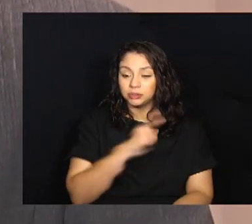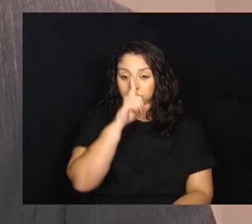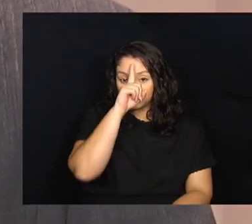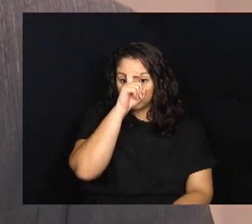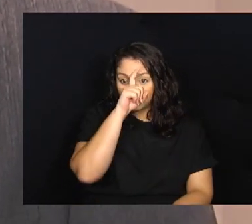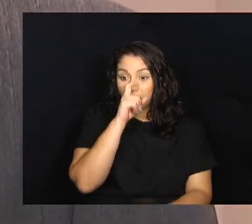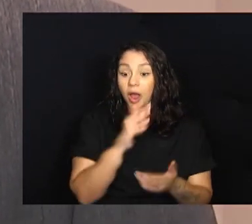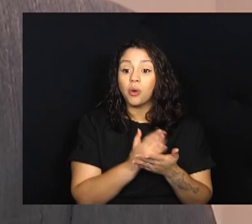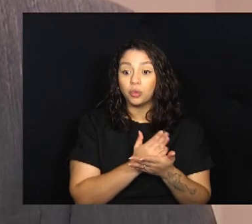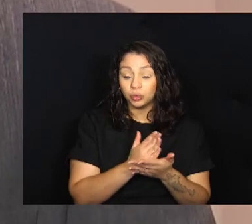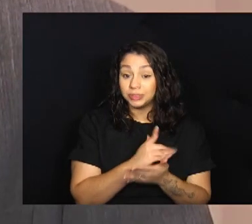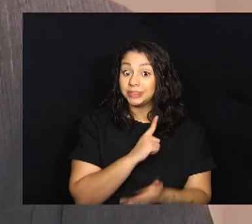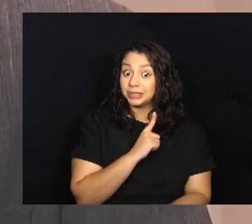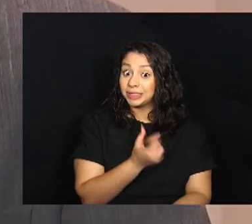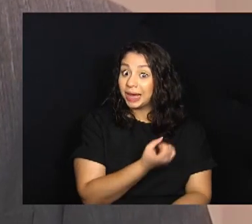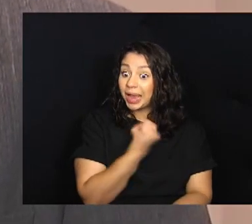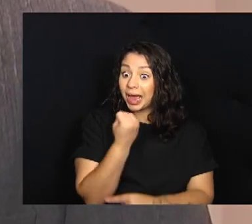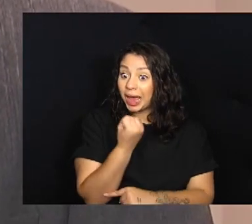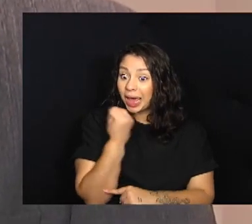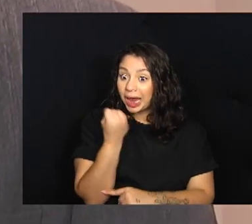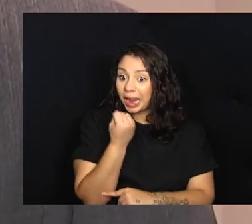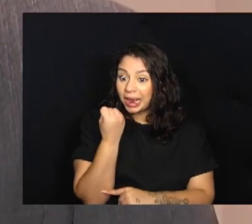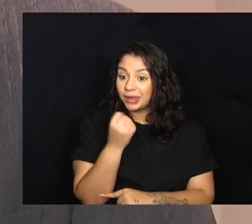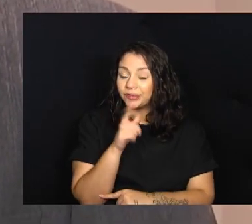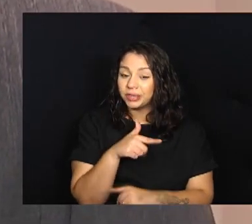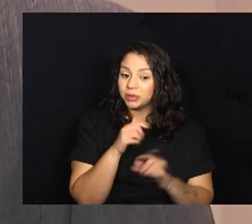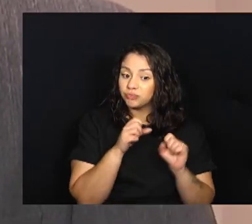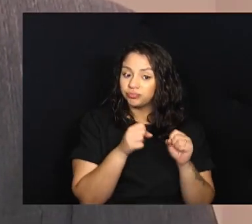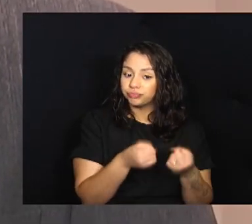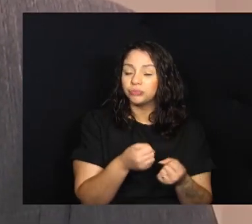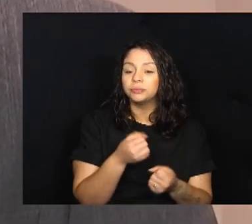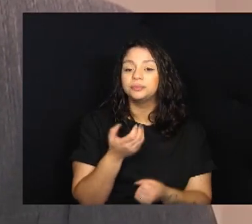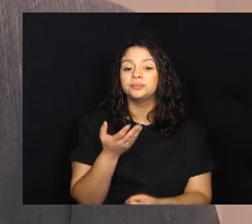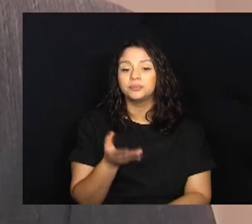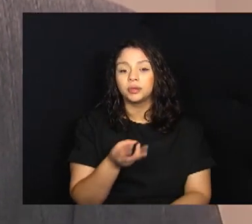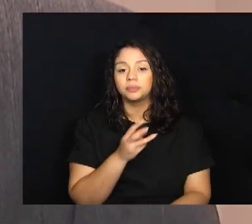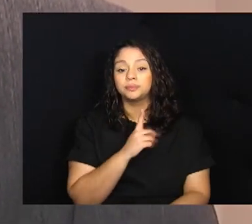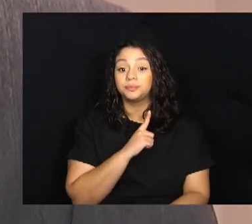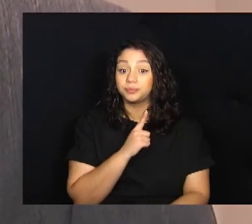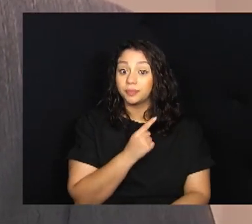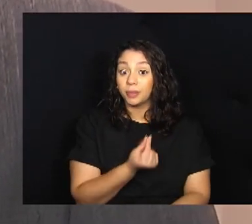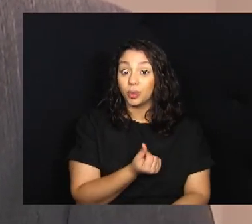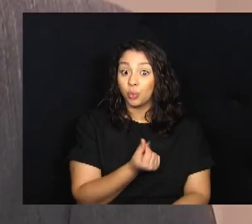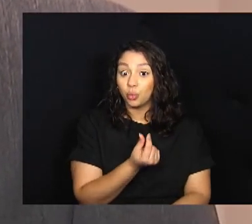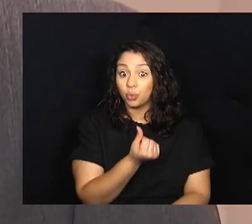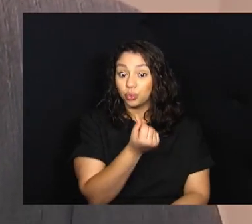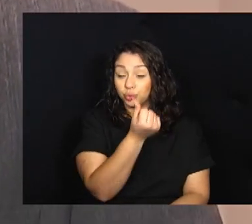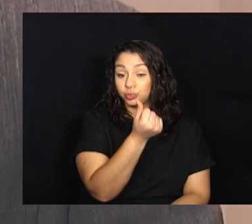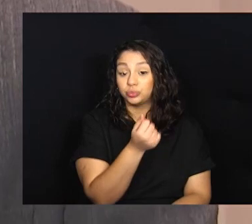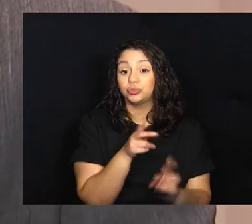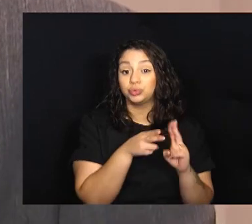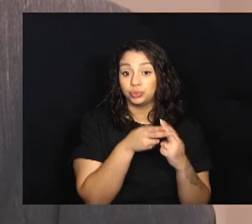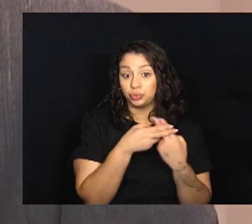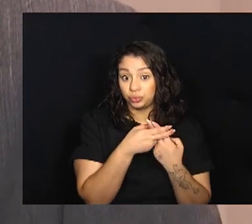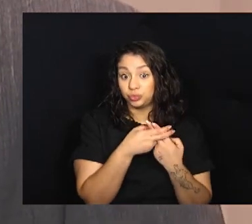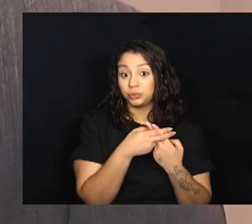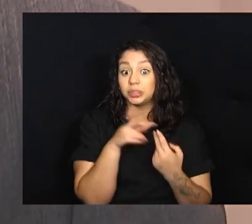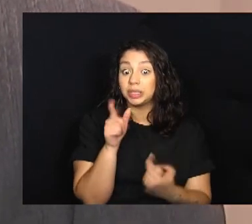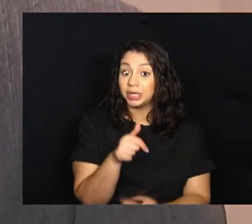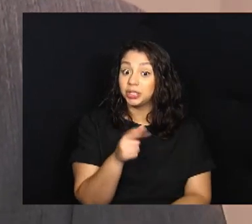Alguns ainda em situação grave, em unidade de terapia intensiva. Isso gera um custo muito alto para o sistema de saúde, que já